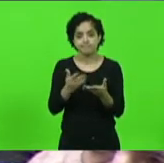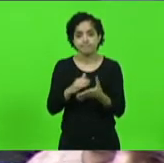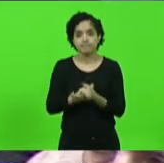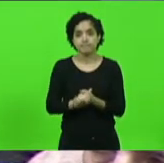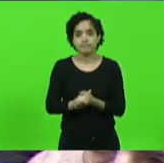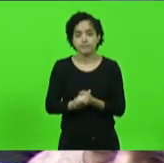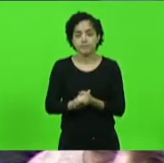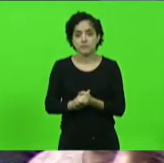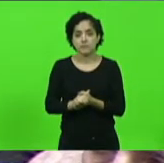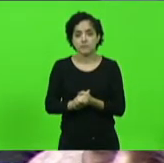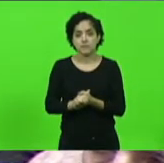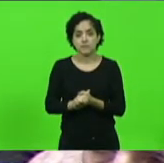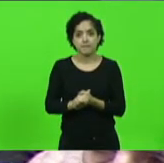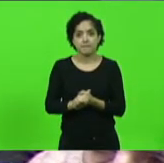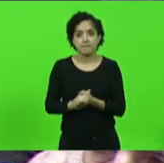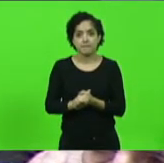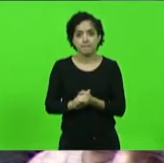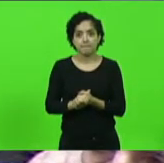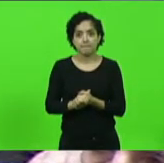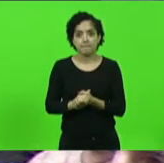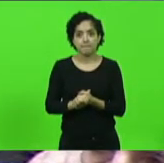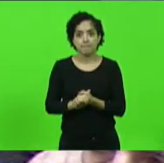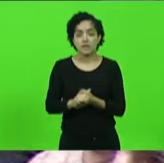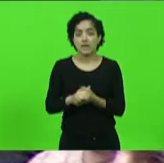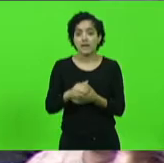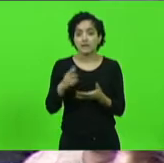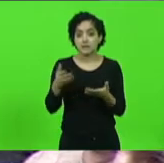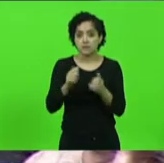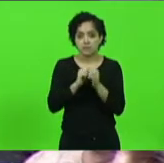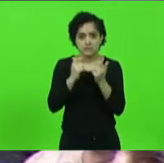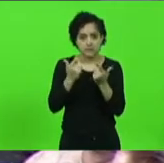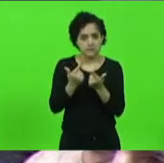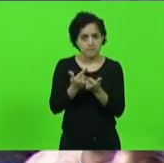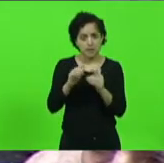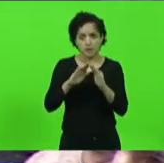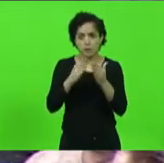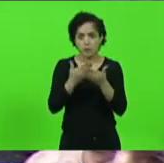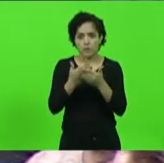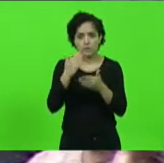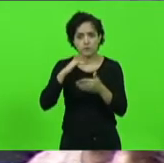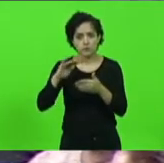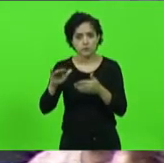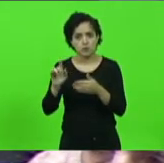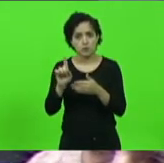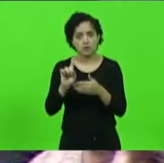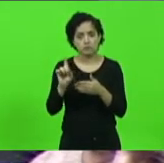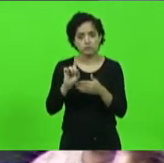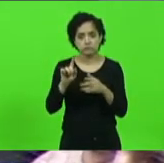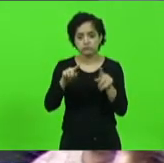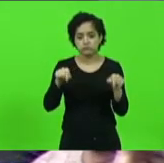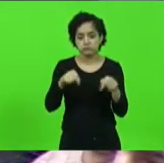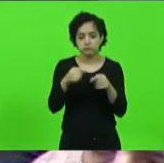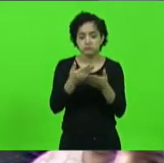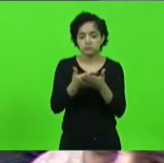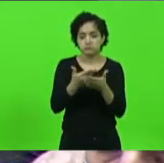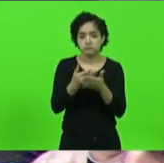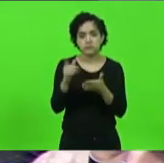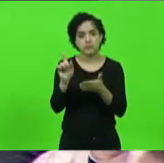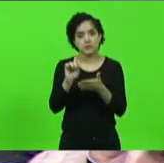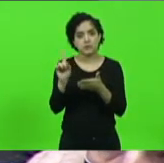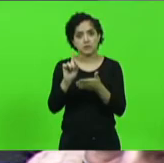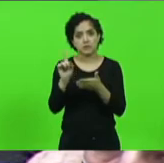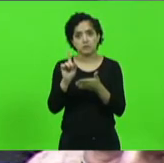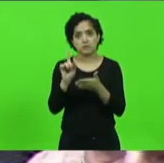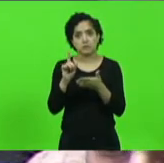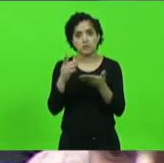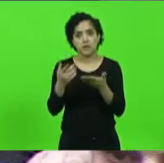Então, não, a Assembleia não é o jardim de infância, a Assembleia não é a sala de aula, a Assembleia é o palco